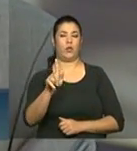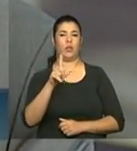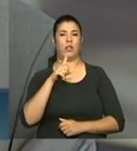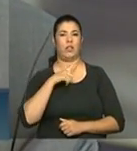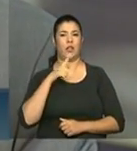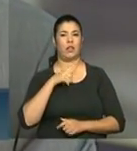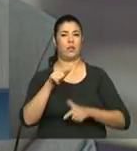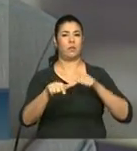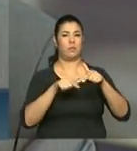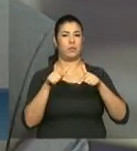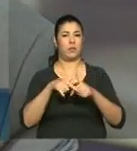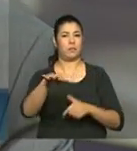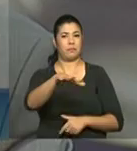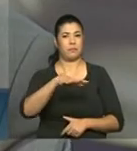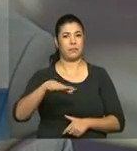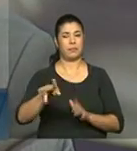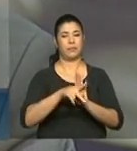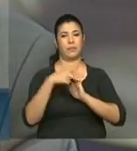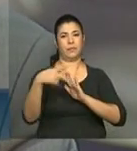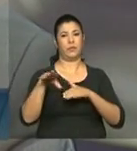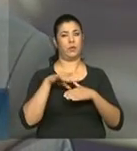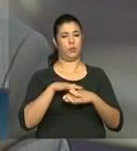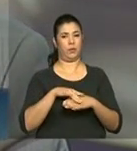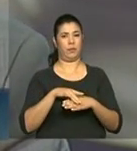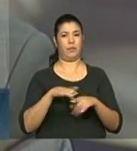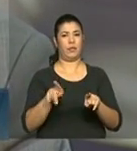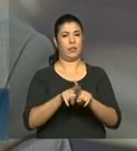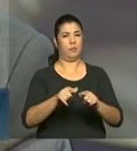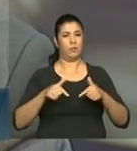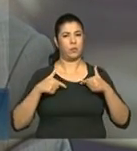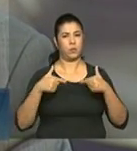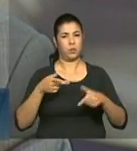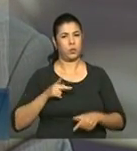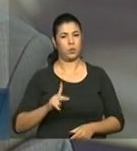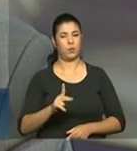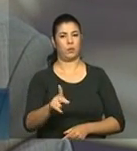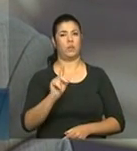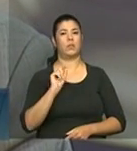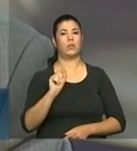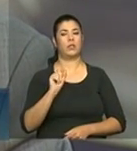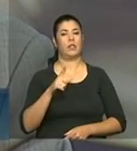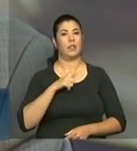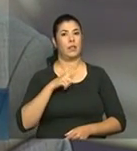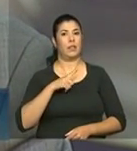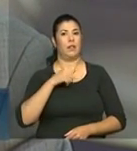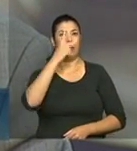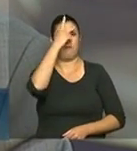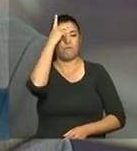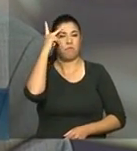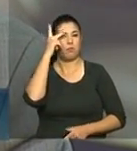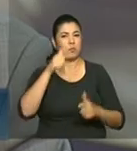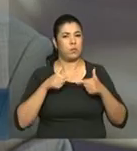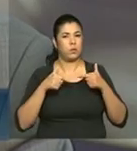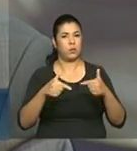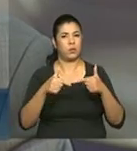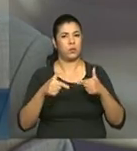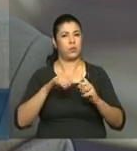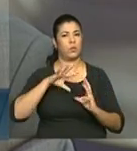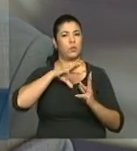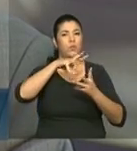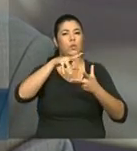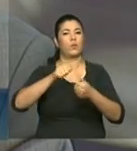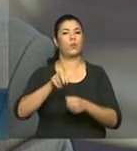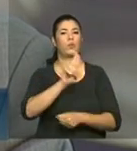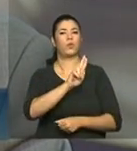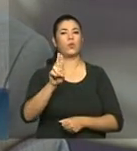campo. E um desafio permanente é lidar com aquilo que mundialmente se chama